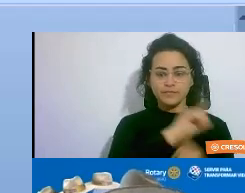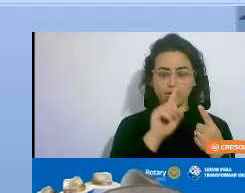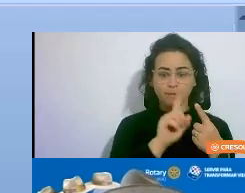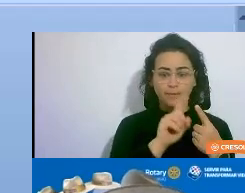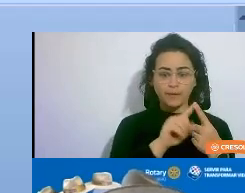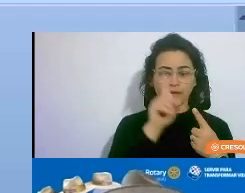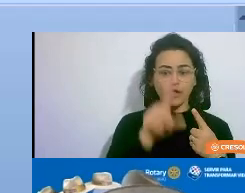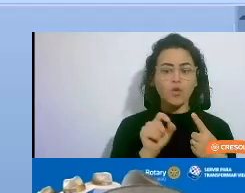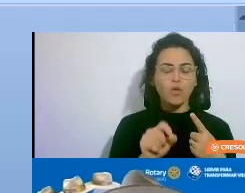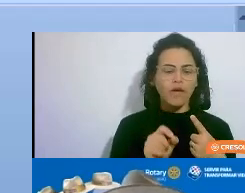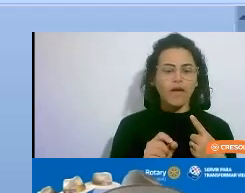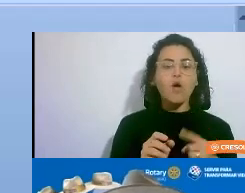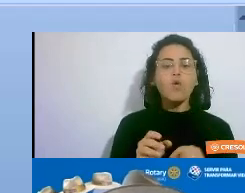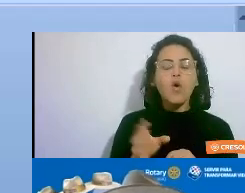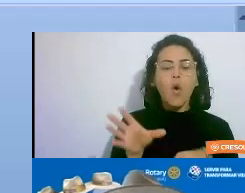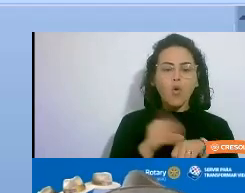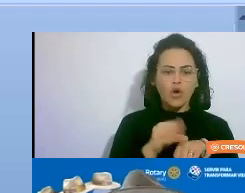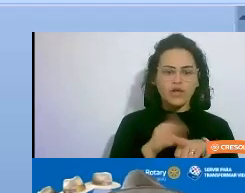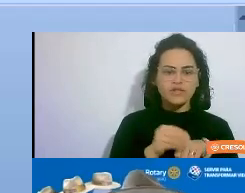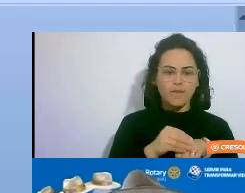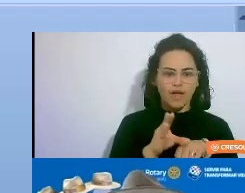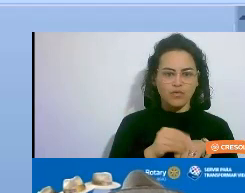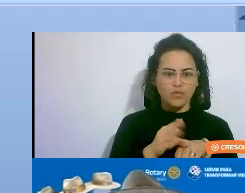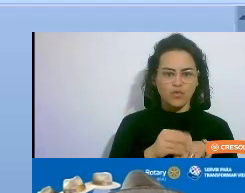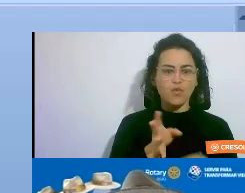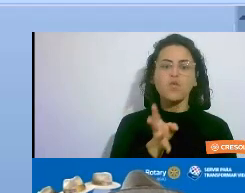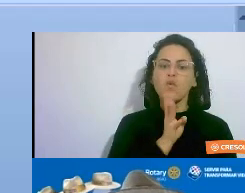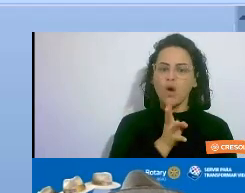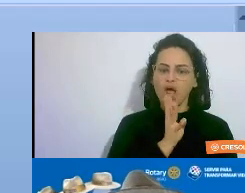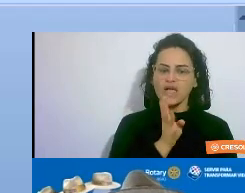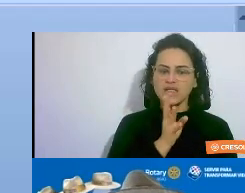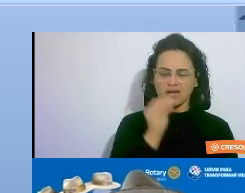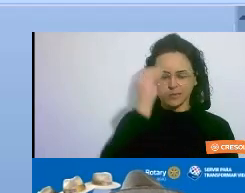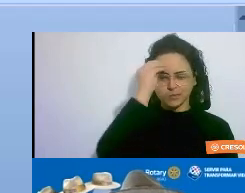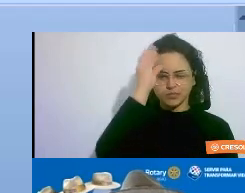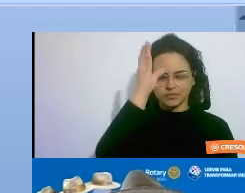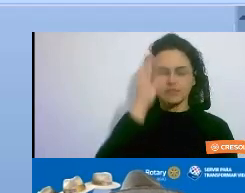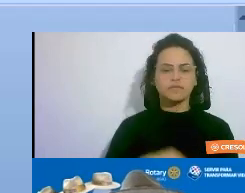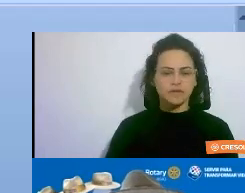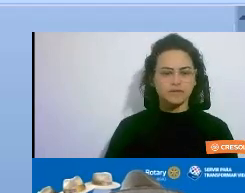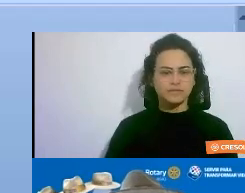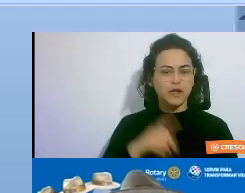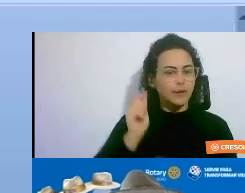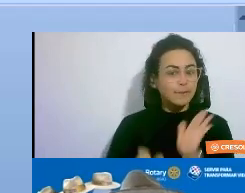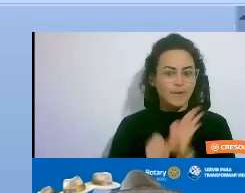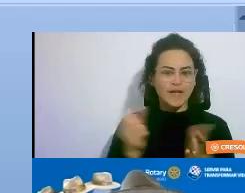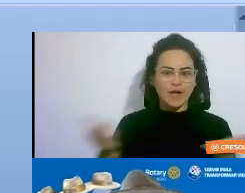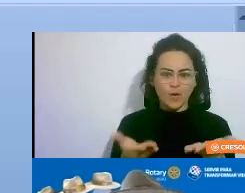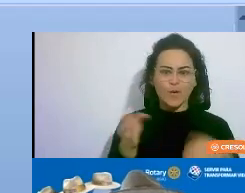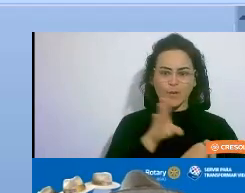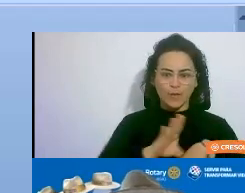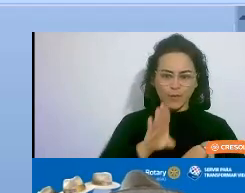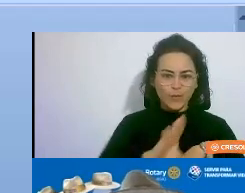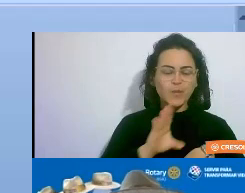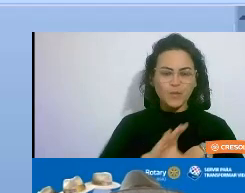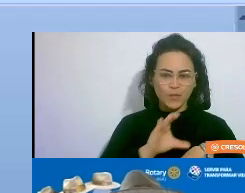o conhecimento. É isso que nós estamos fazendo. É o que o distrito está proporcionando. E depois nós vamos fazer mini-seminários aí com